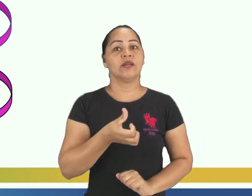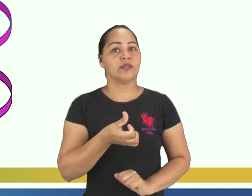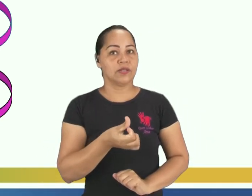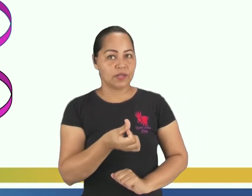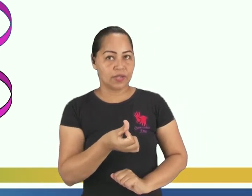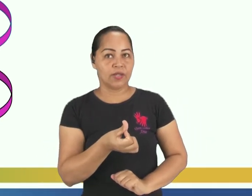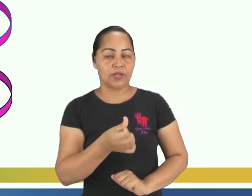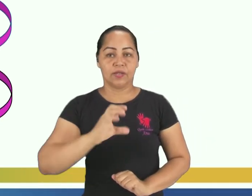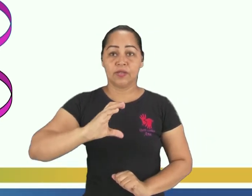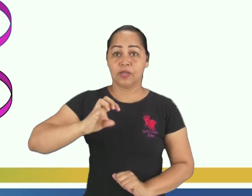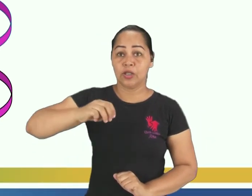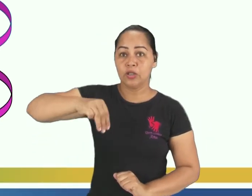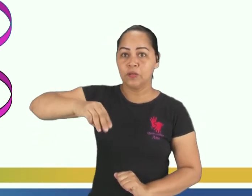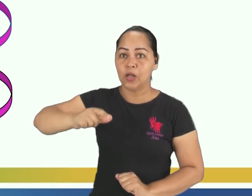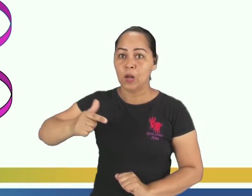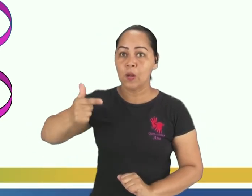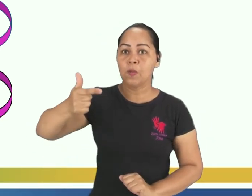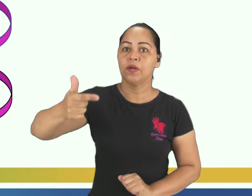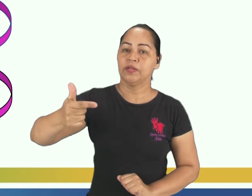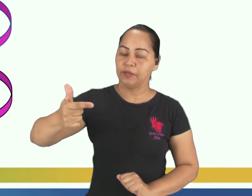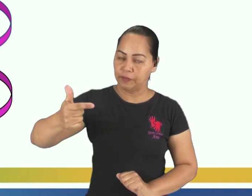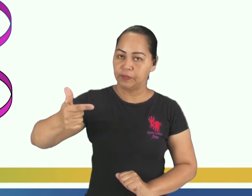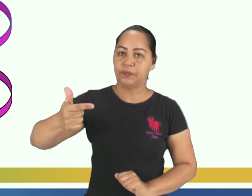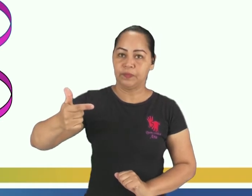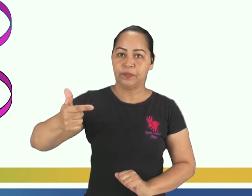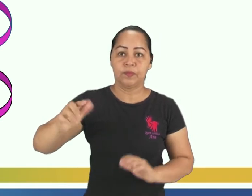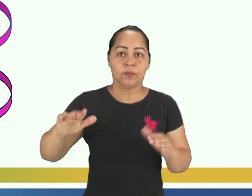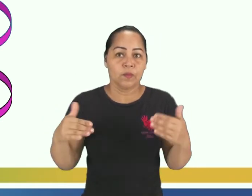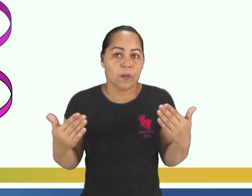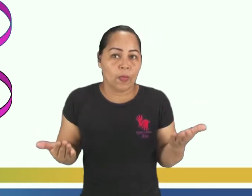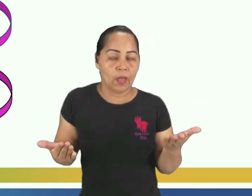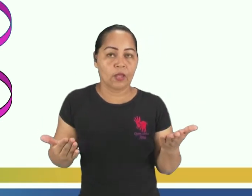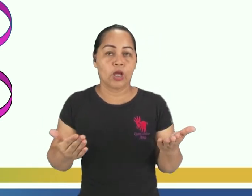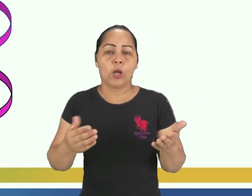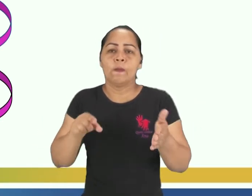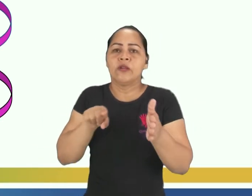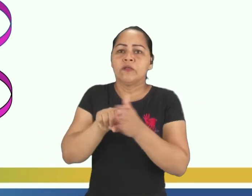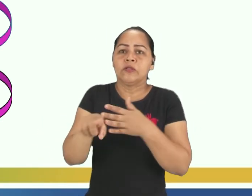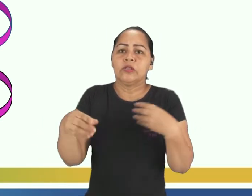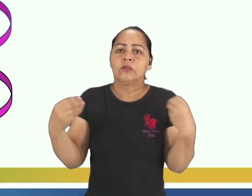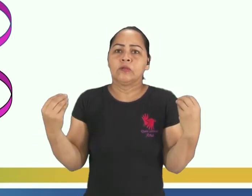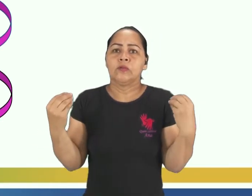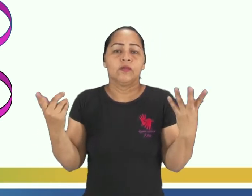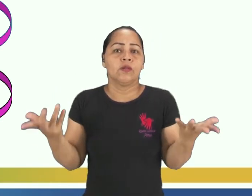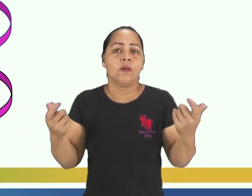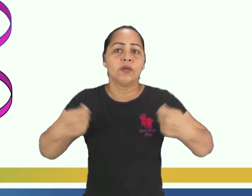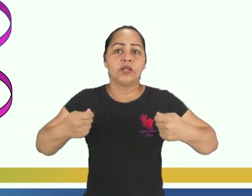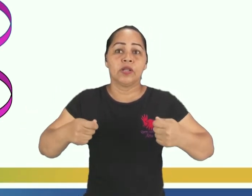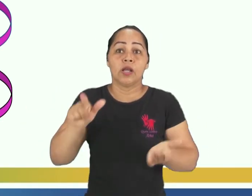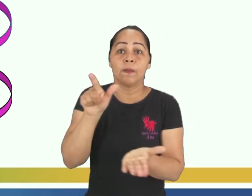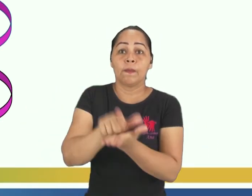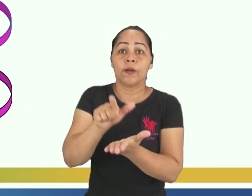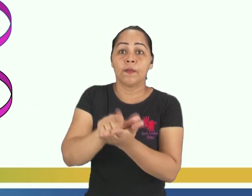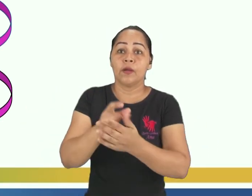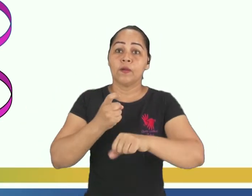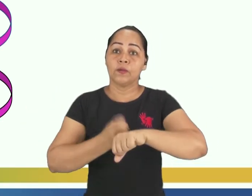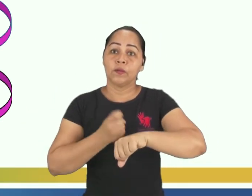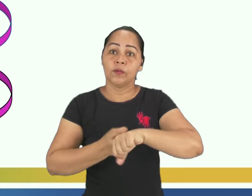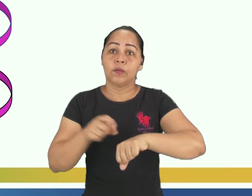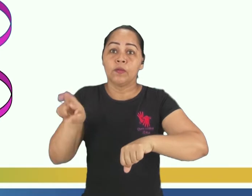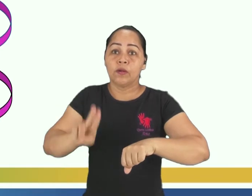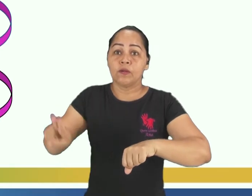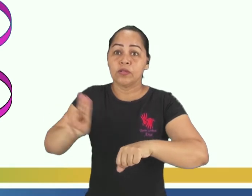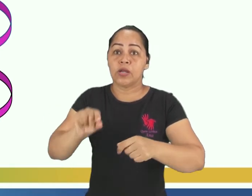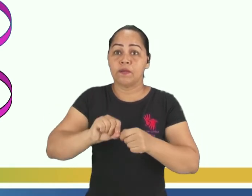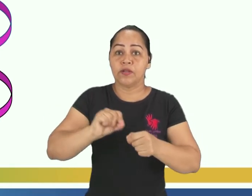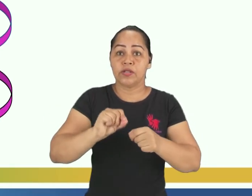56 centímetros quadrados. Então, quando a situação pergunta quantos centímetros quadrados de papelão serão necessários para